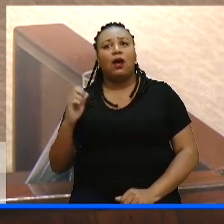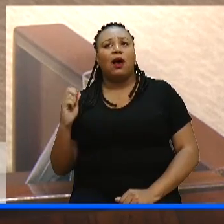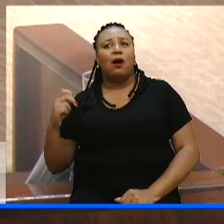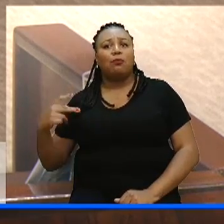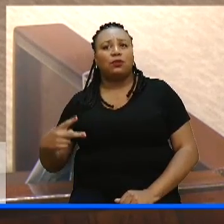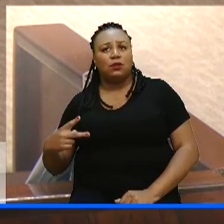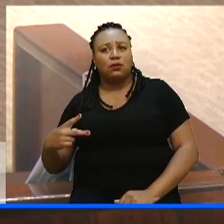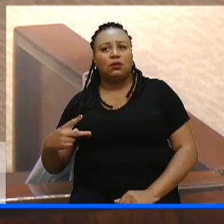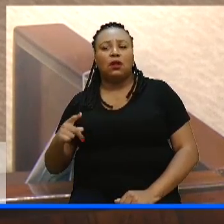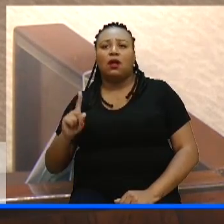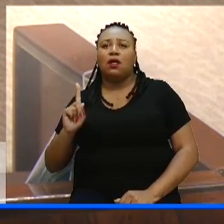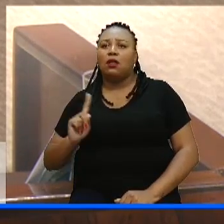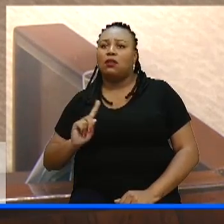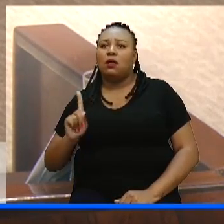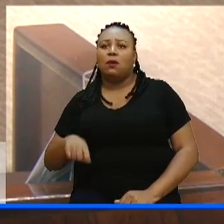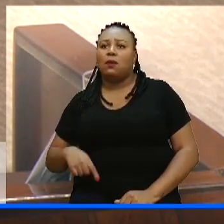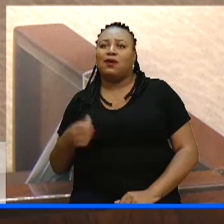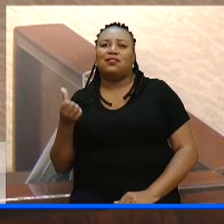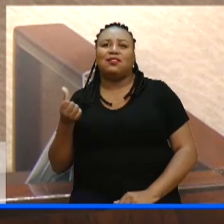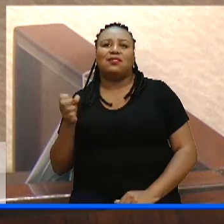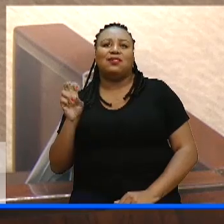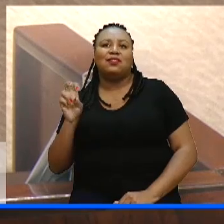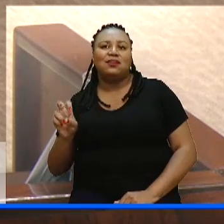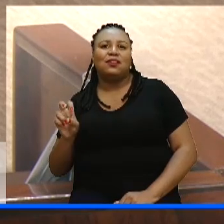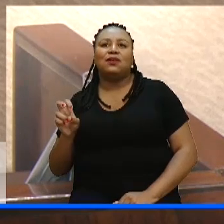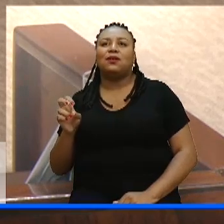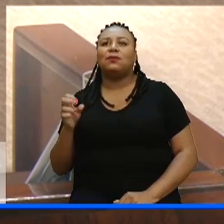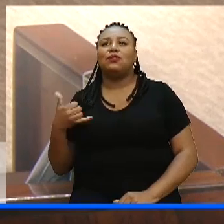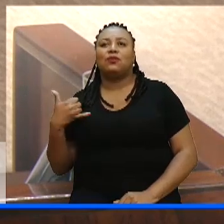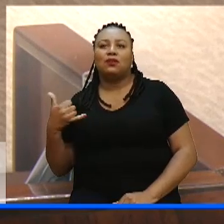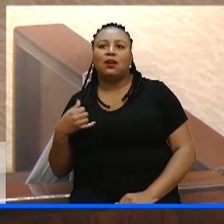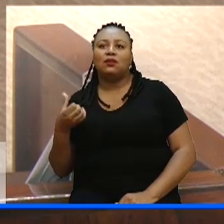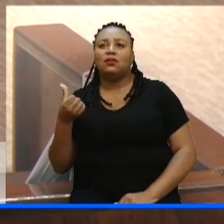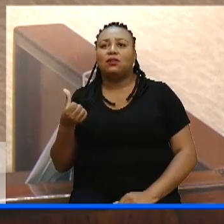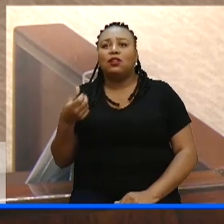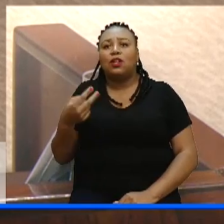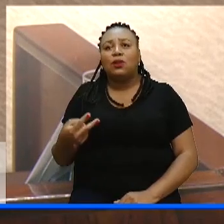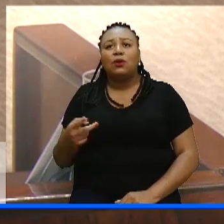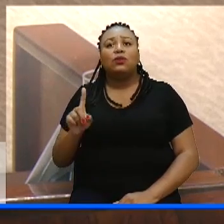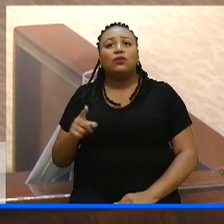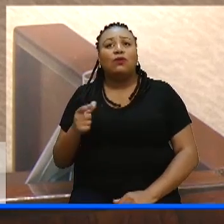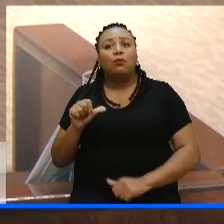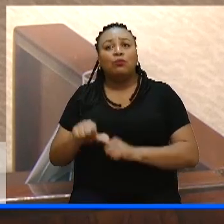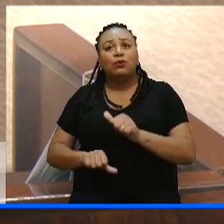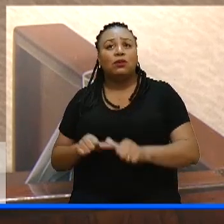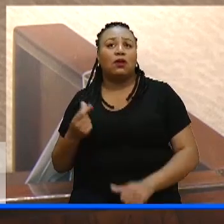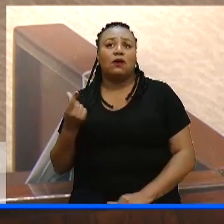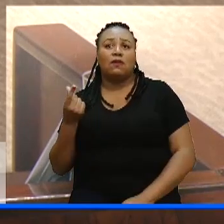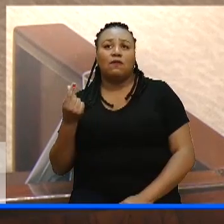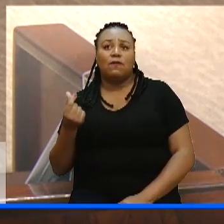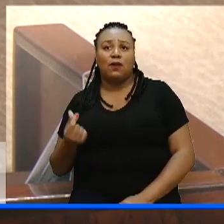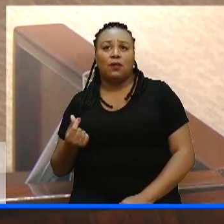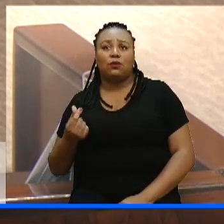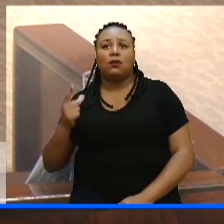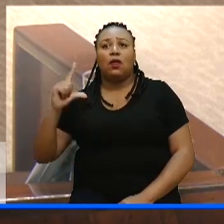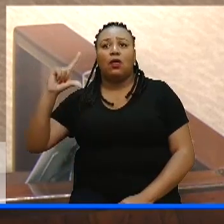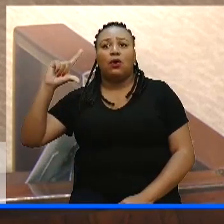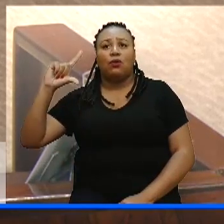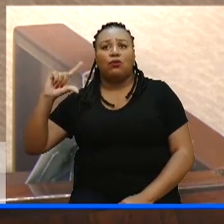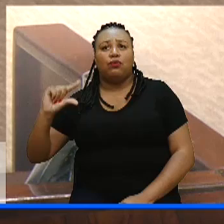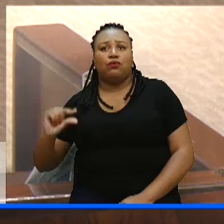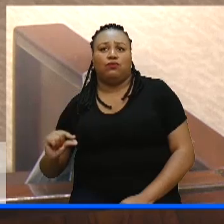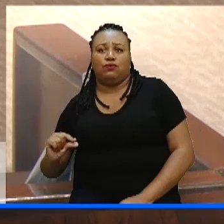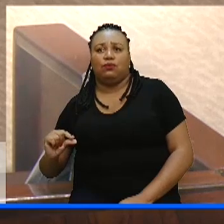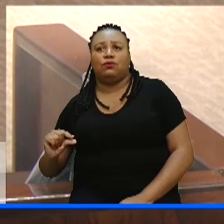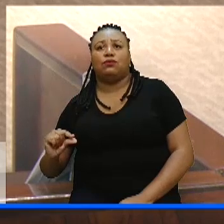de 65 anos de idade 62 anos de idade a questão é que o valor das aposentadorias caíra violentamente